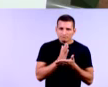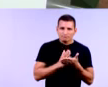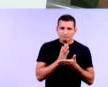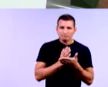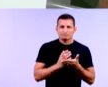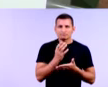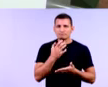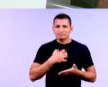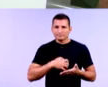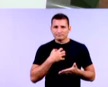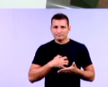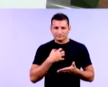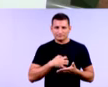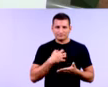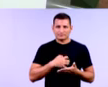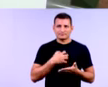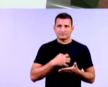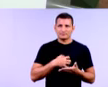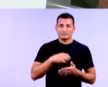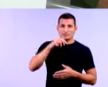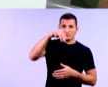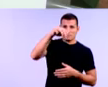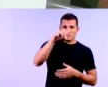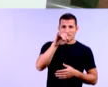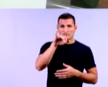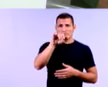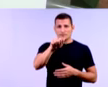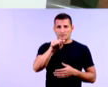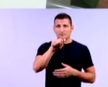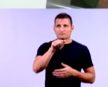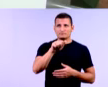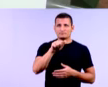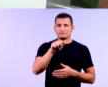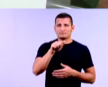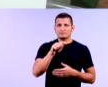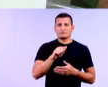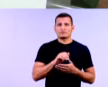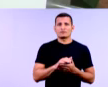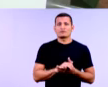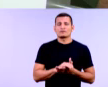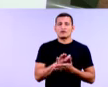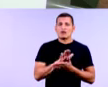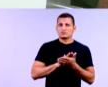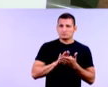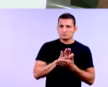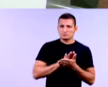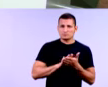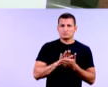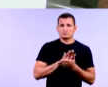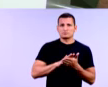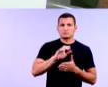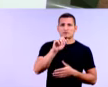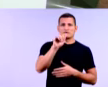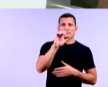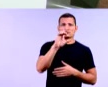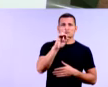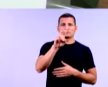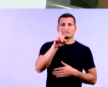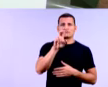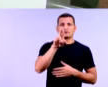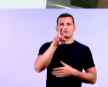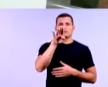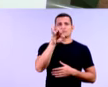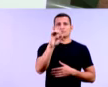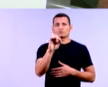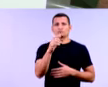com careta. A meia do pé. Então, meia não existe como advérbio de modo, não tem singular,